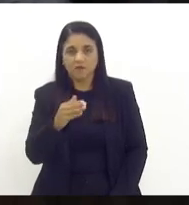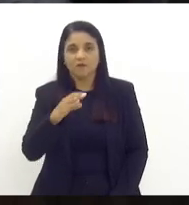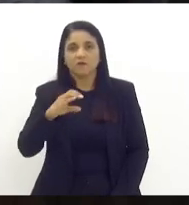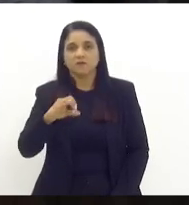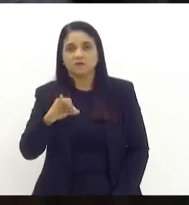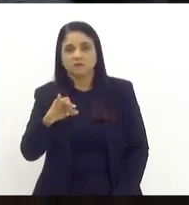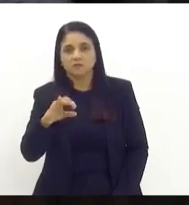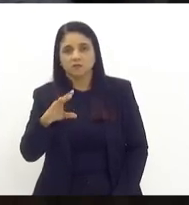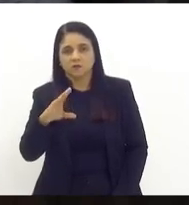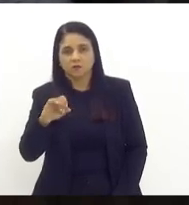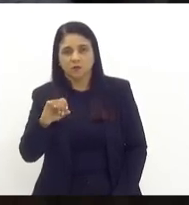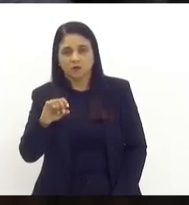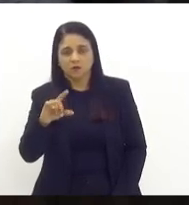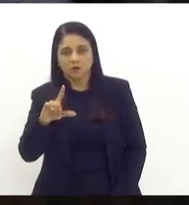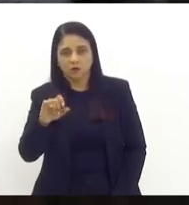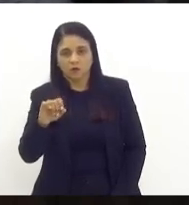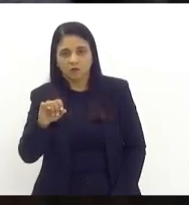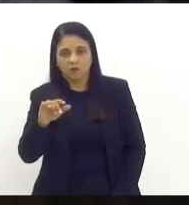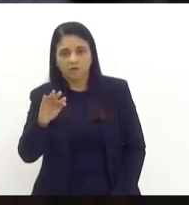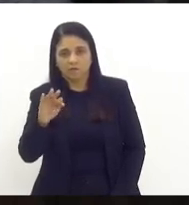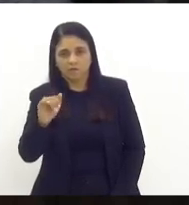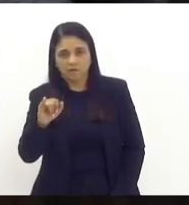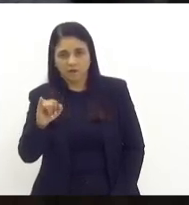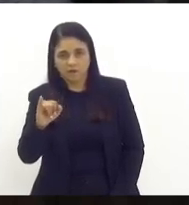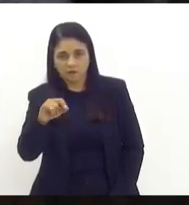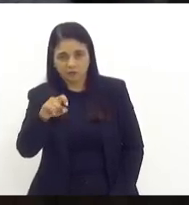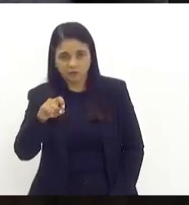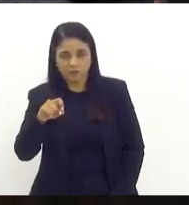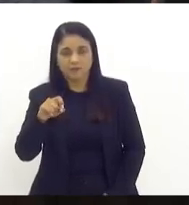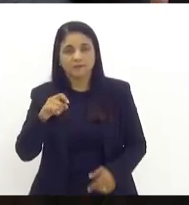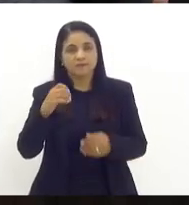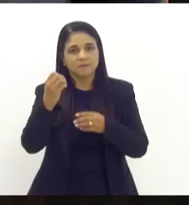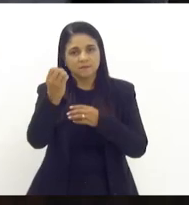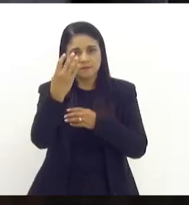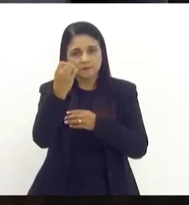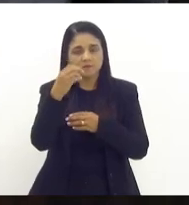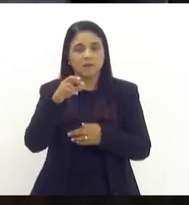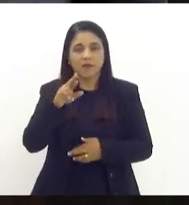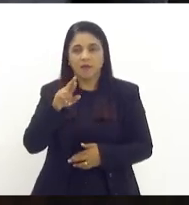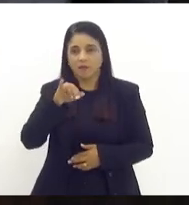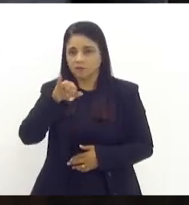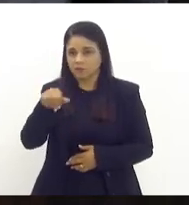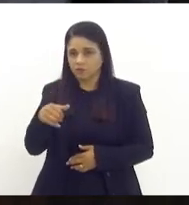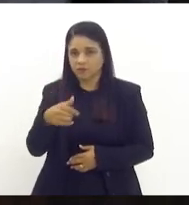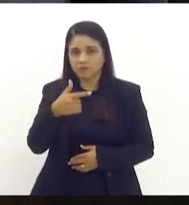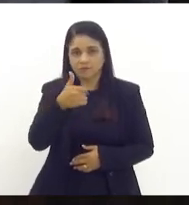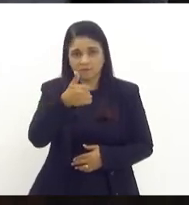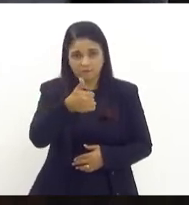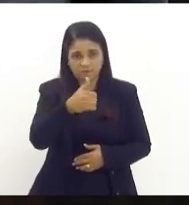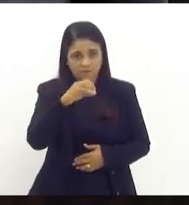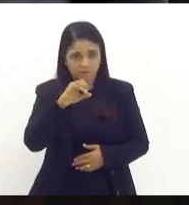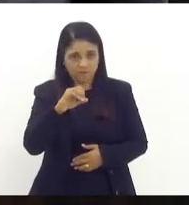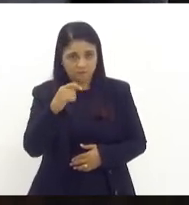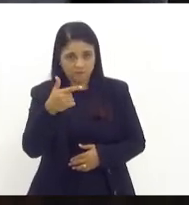instalação de sinalização na rj-102 estrada do